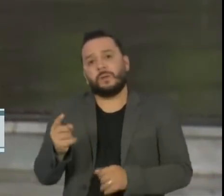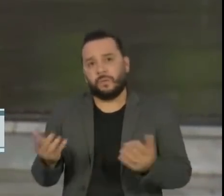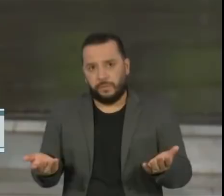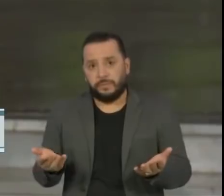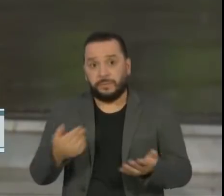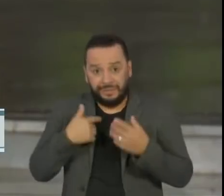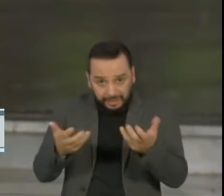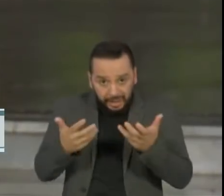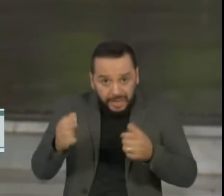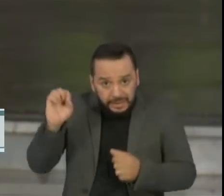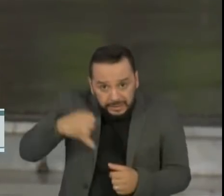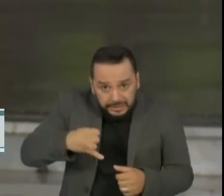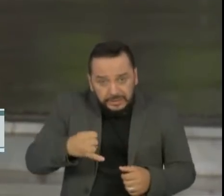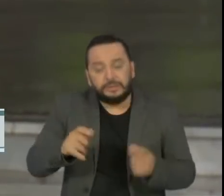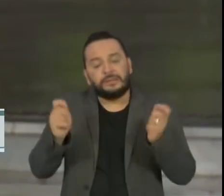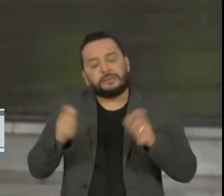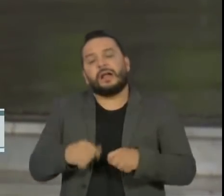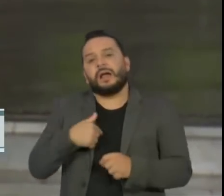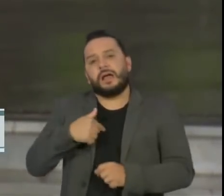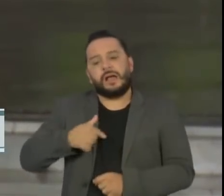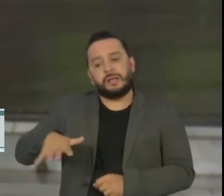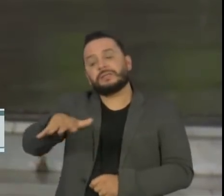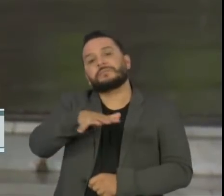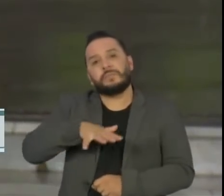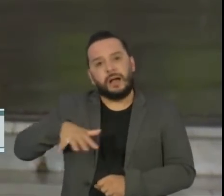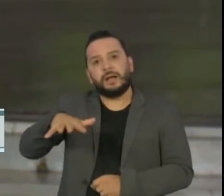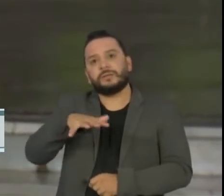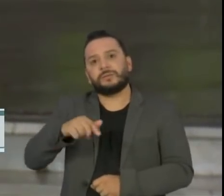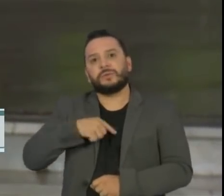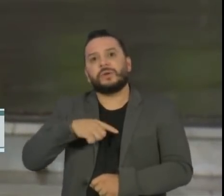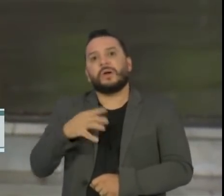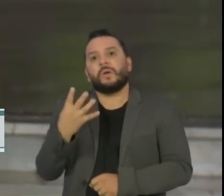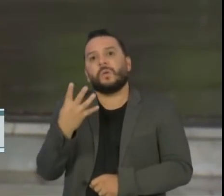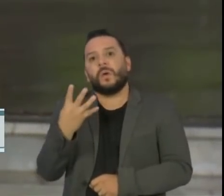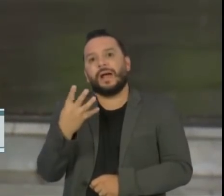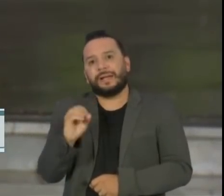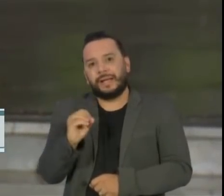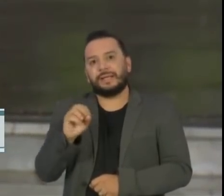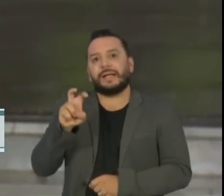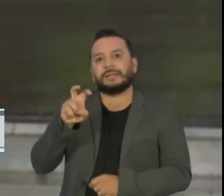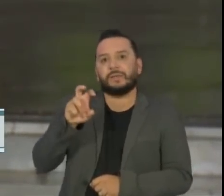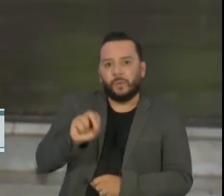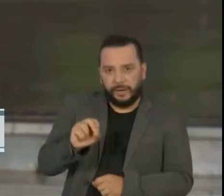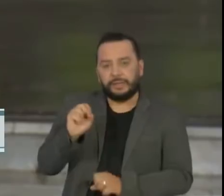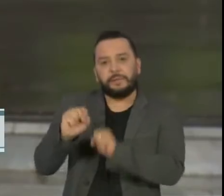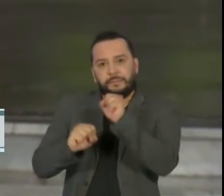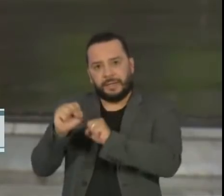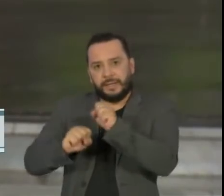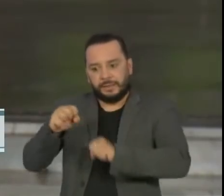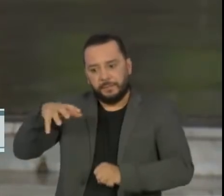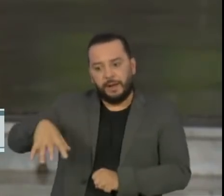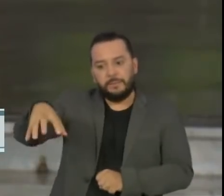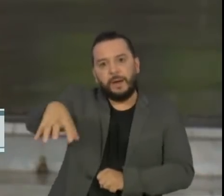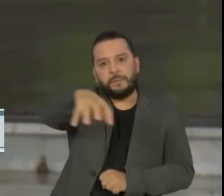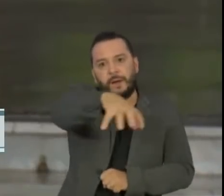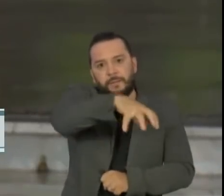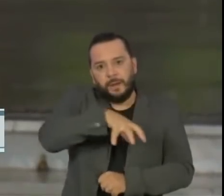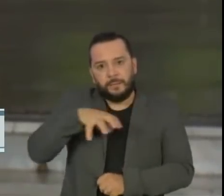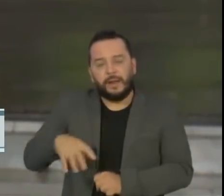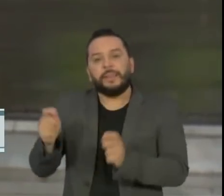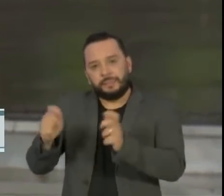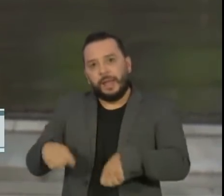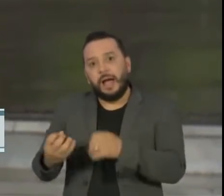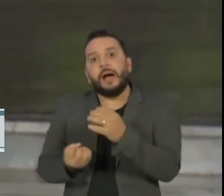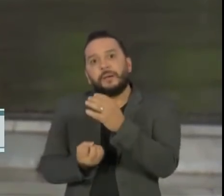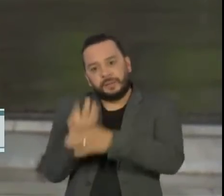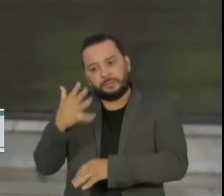caso queiram, nós temos esse espaço para acomodar de 40 a 50 startups. E lembrando que essa iniciativa é uma iniciativa